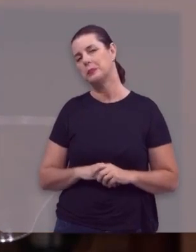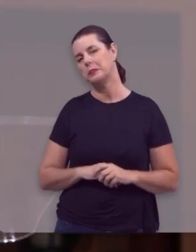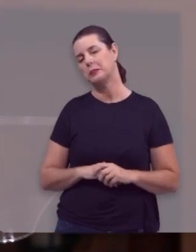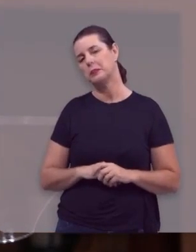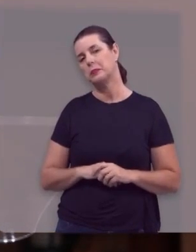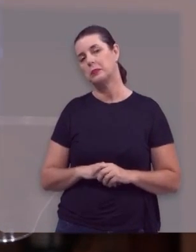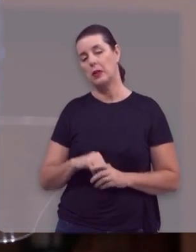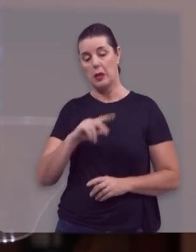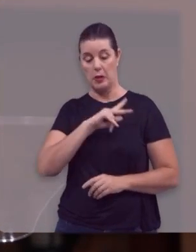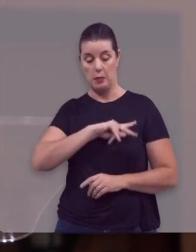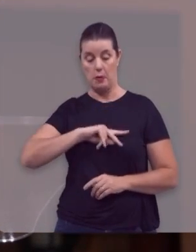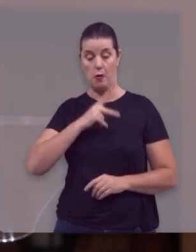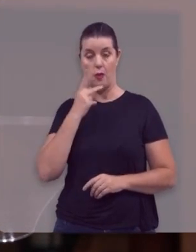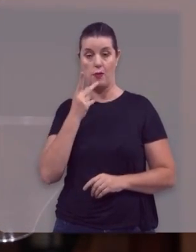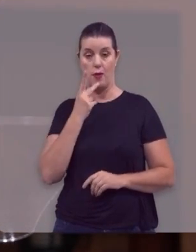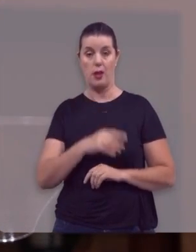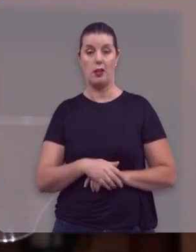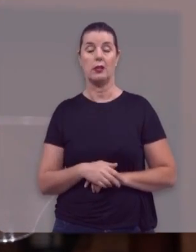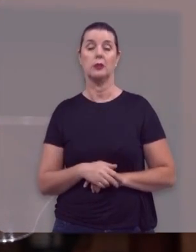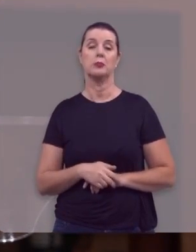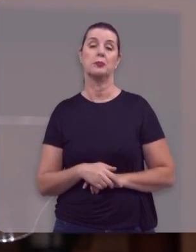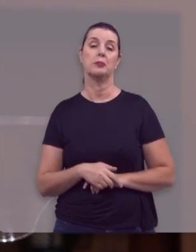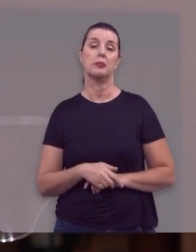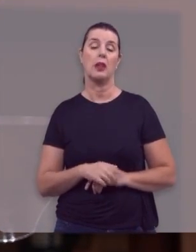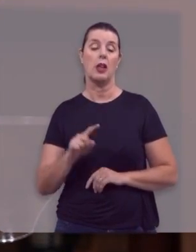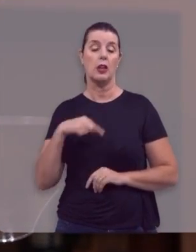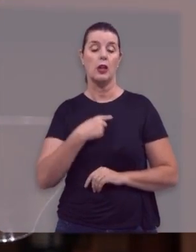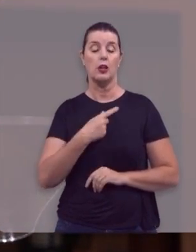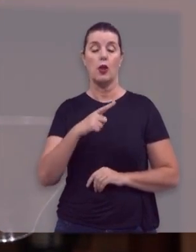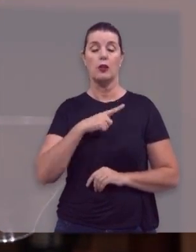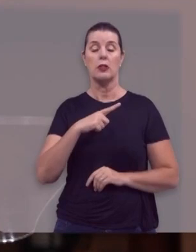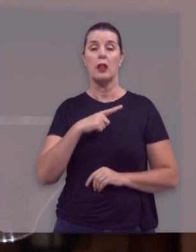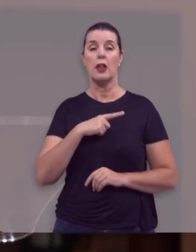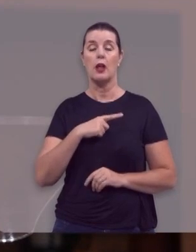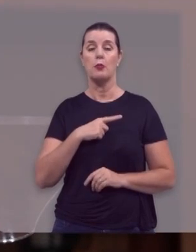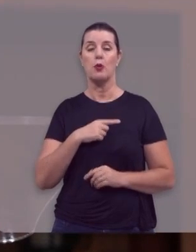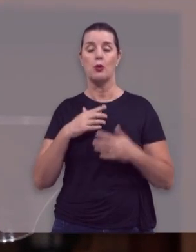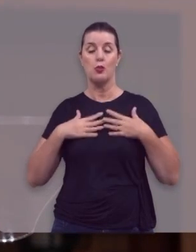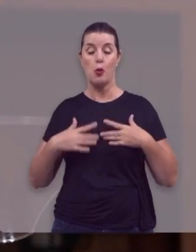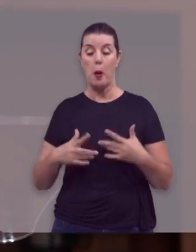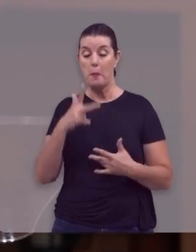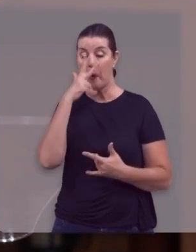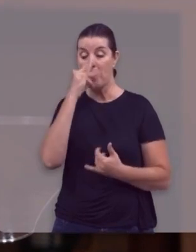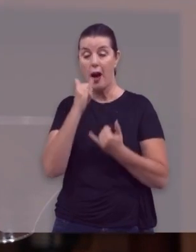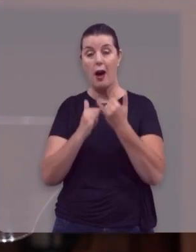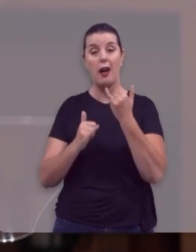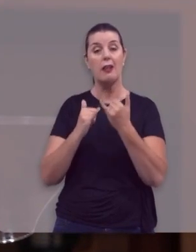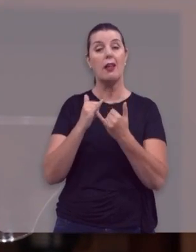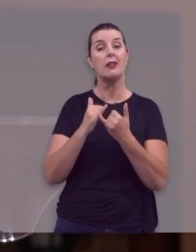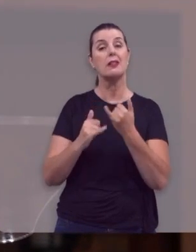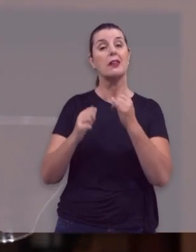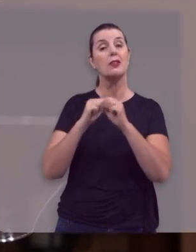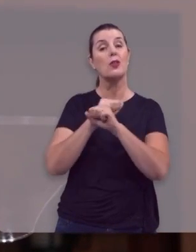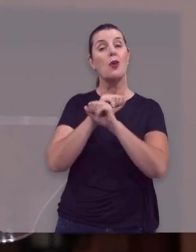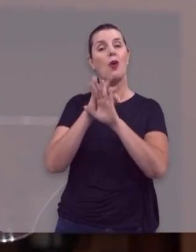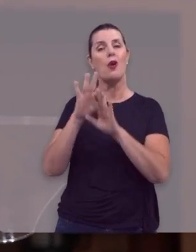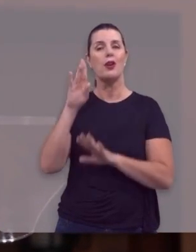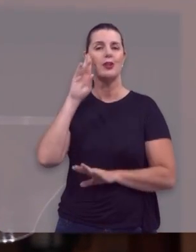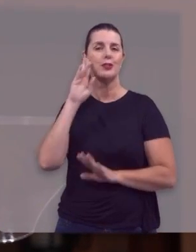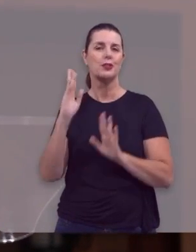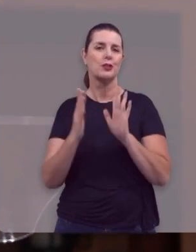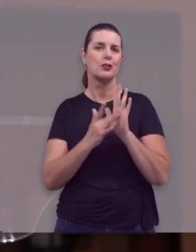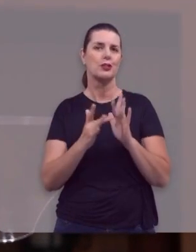E o apóstolo Paulo diz que nós teremos um corpo semelhante ao corpo da glória do Senhor Jesus.